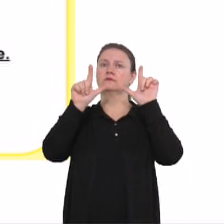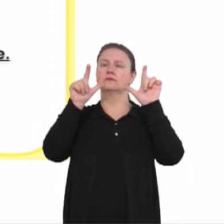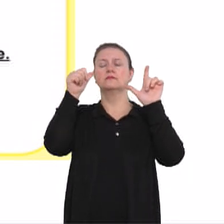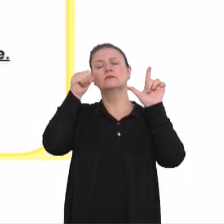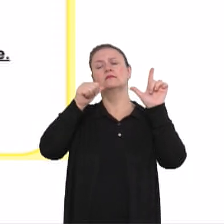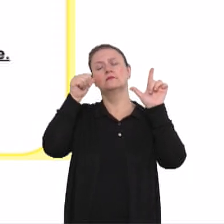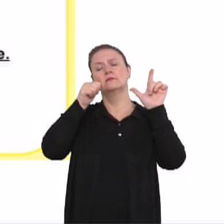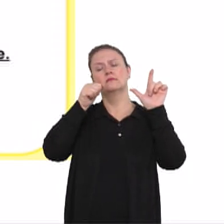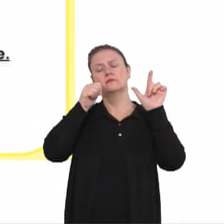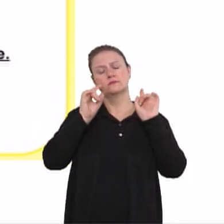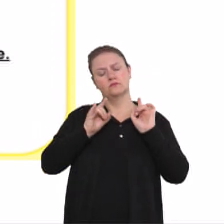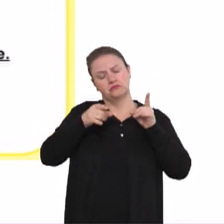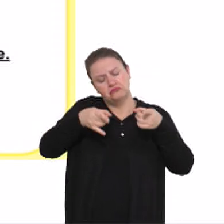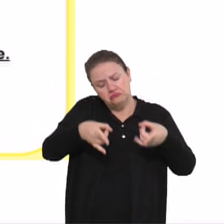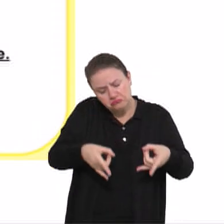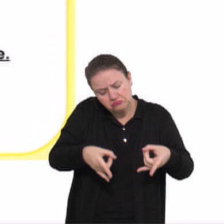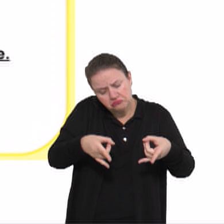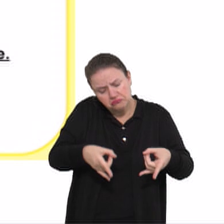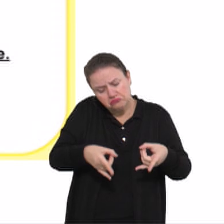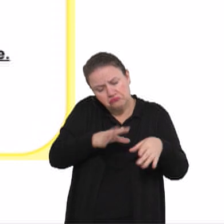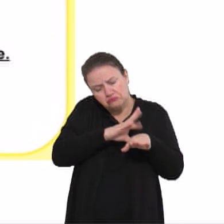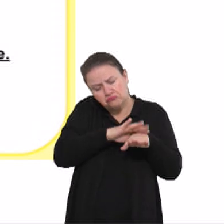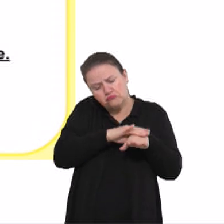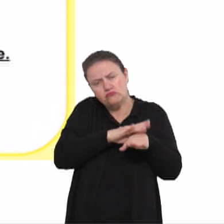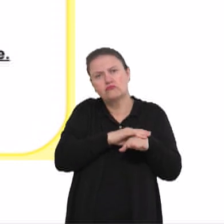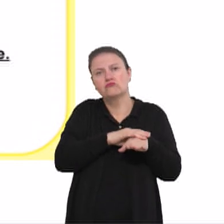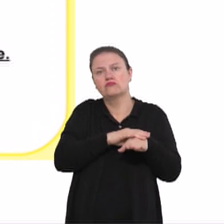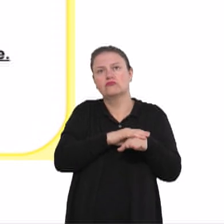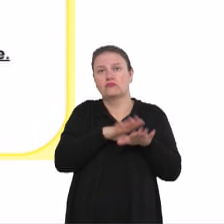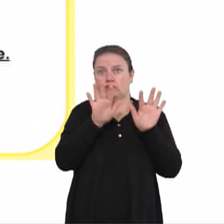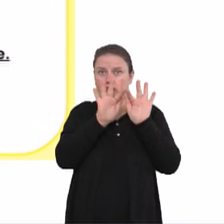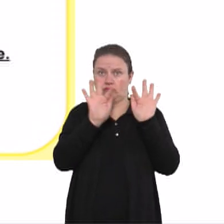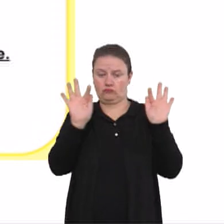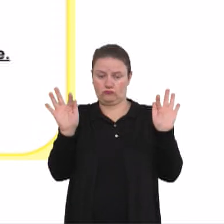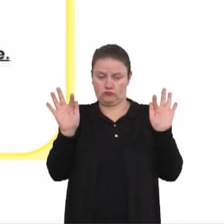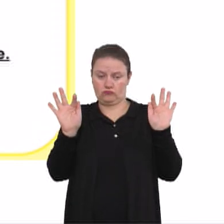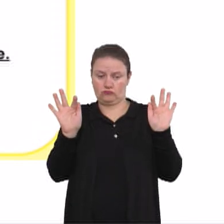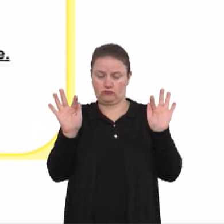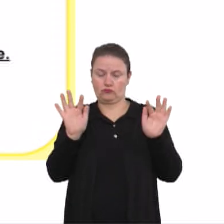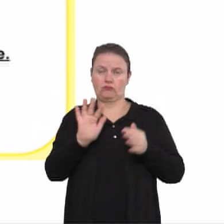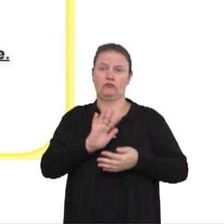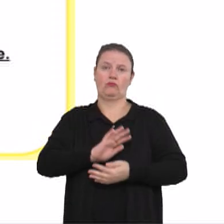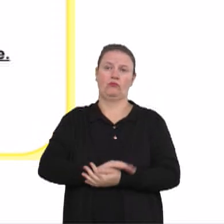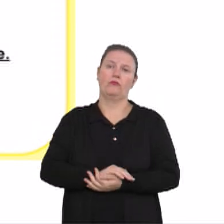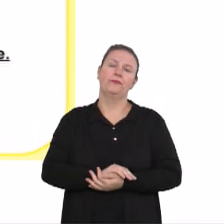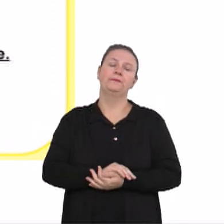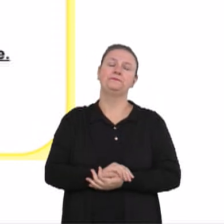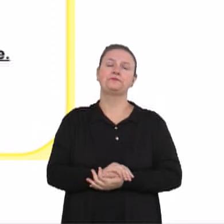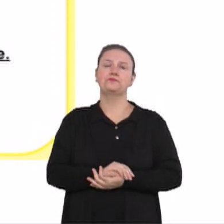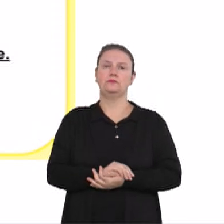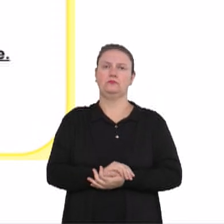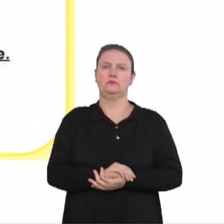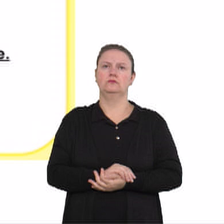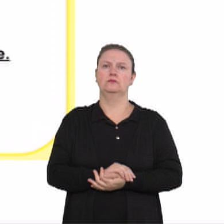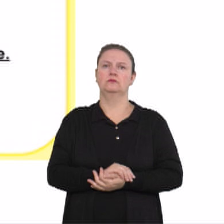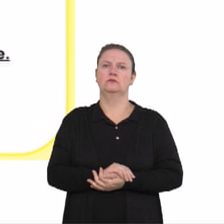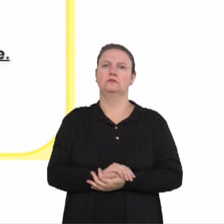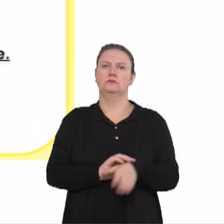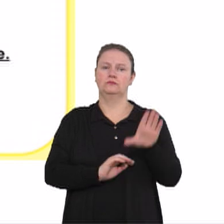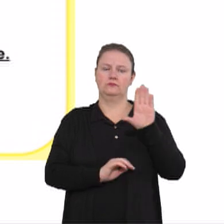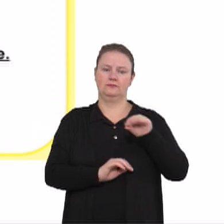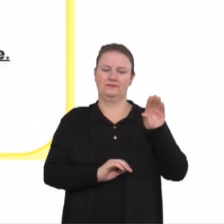tem uma garotinha que tá na cama tá doente tudo mais e a frase diz assim se master berg because it has 0